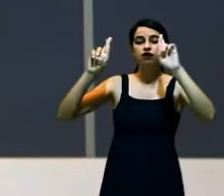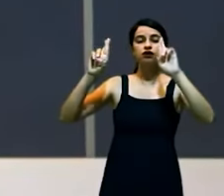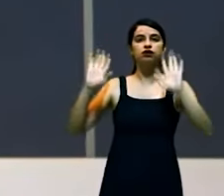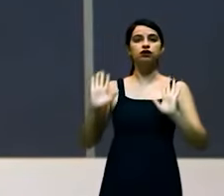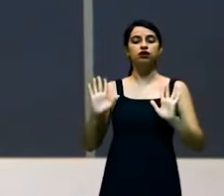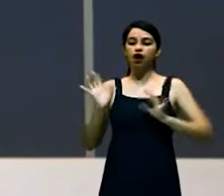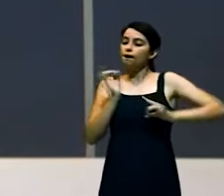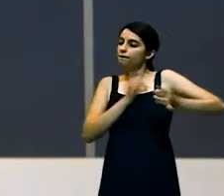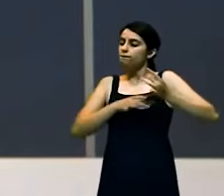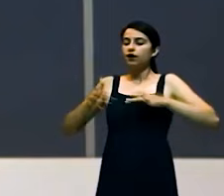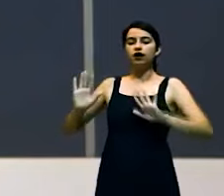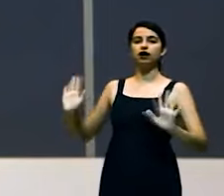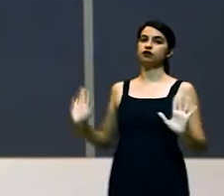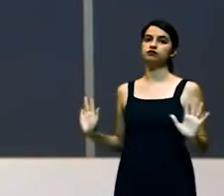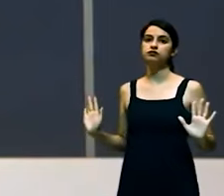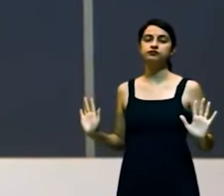Eu tenho medo do que está acontecendo.